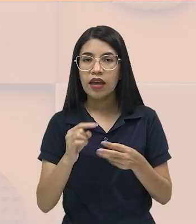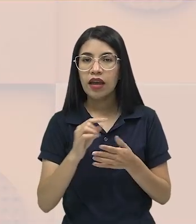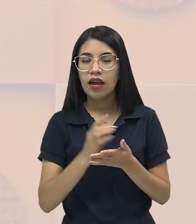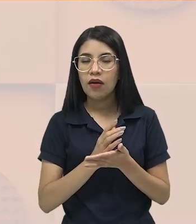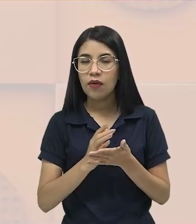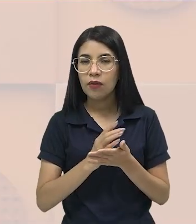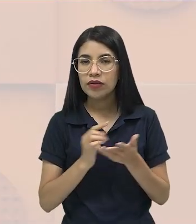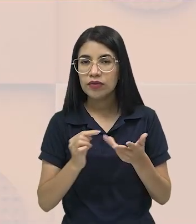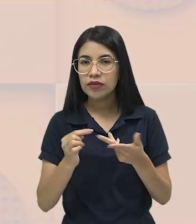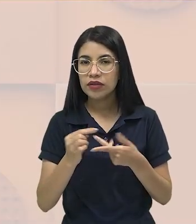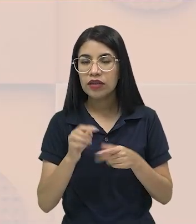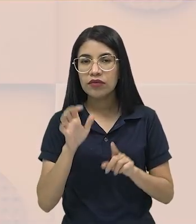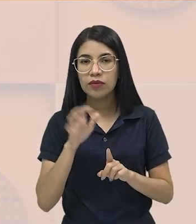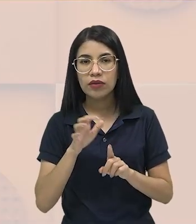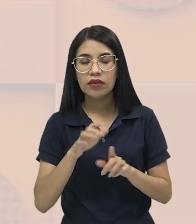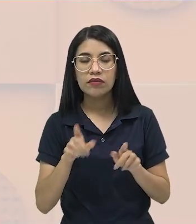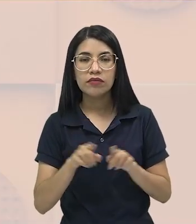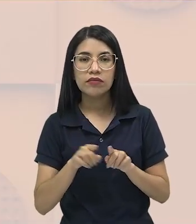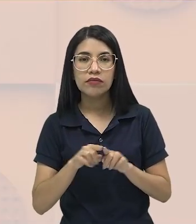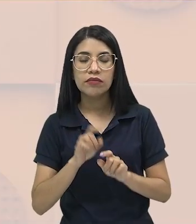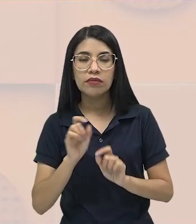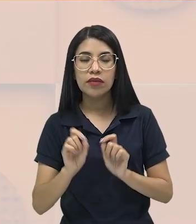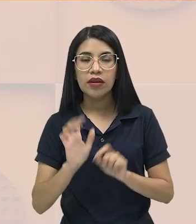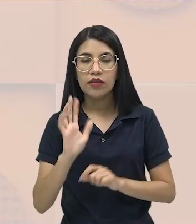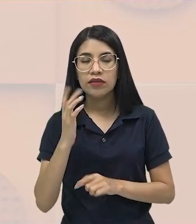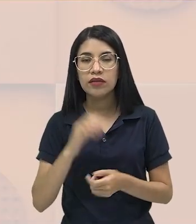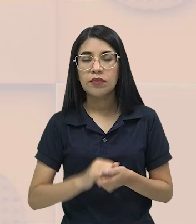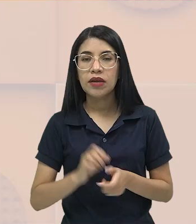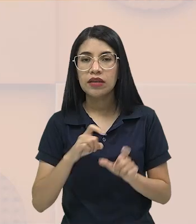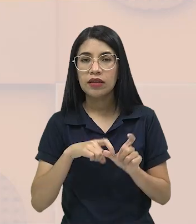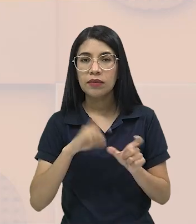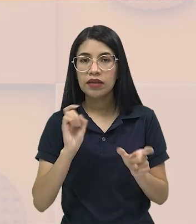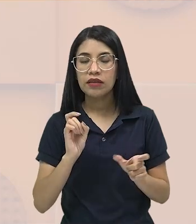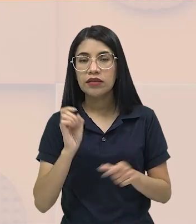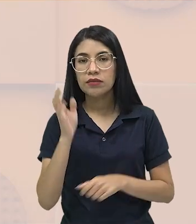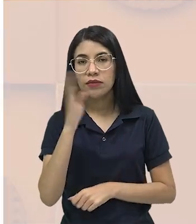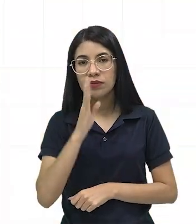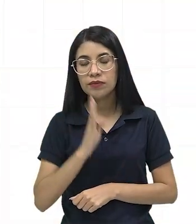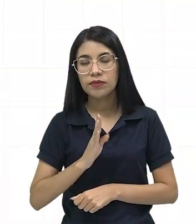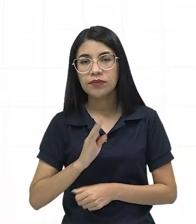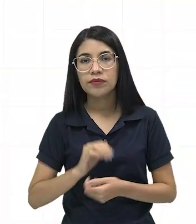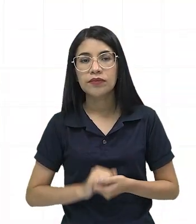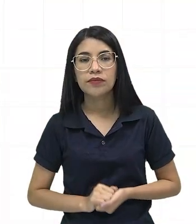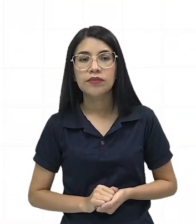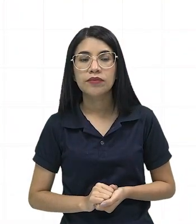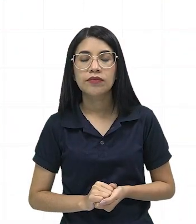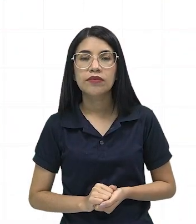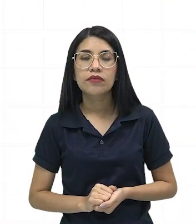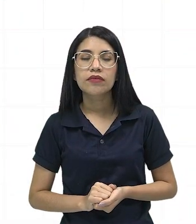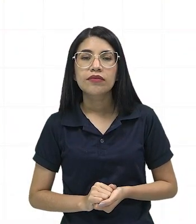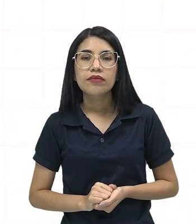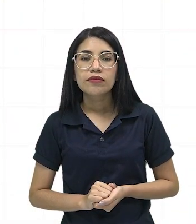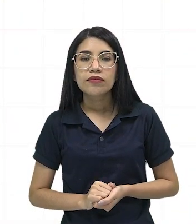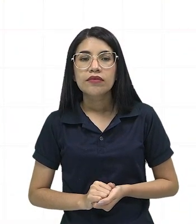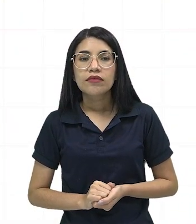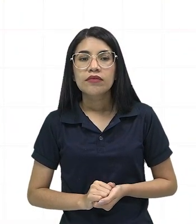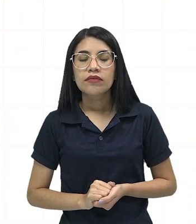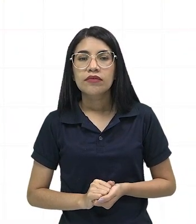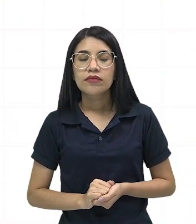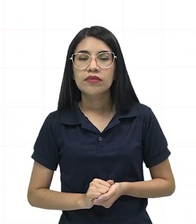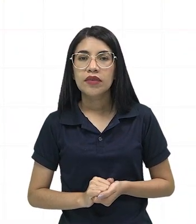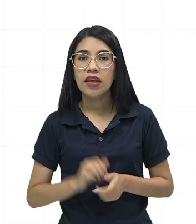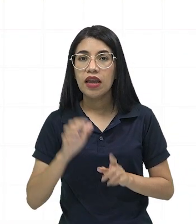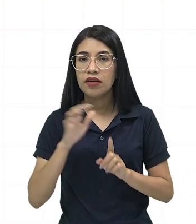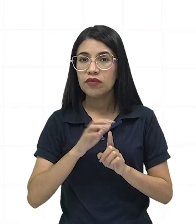que contribuíram significativamente para a emancipação política do Brasil. Vamos lá? Influências